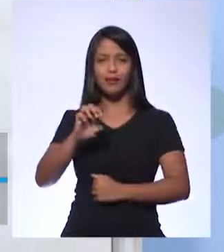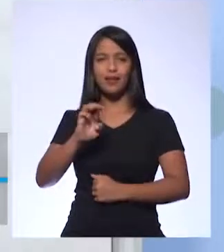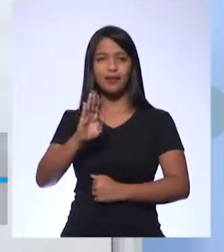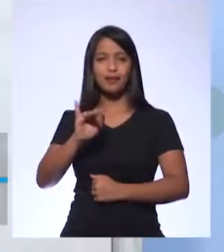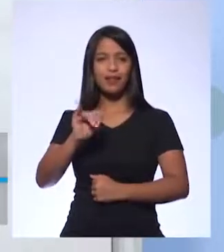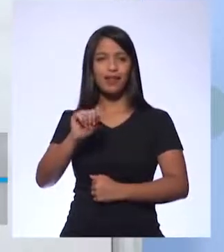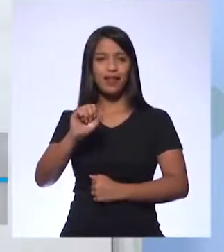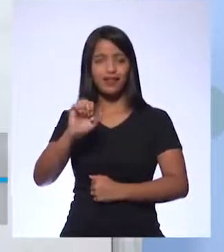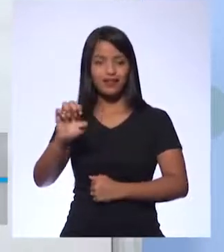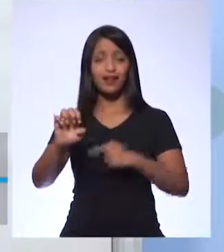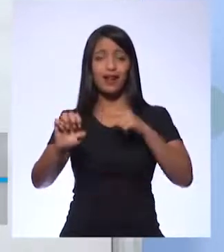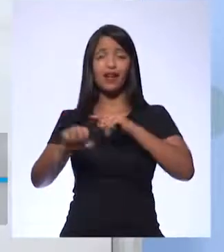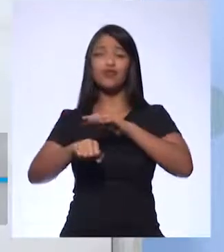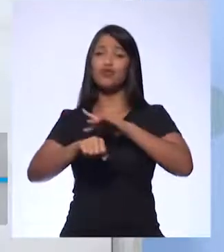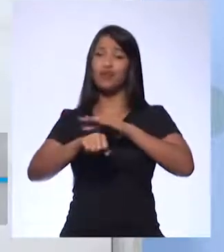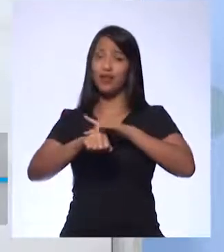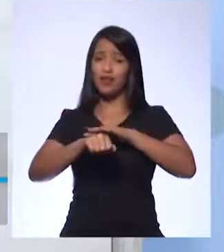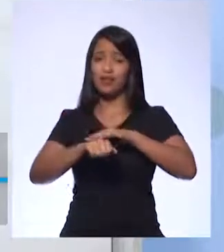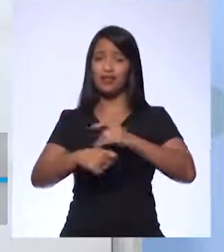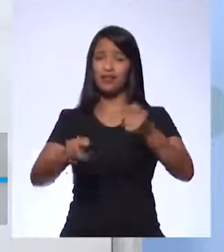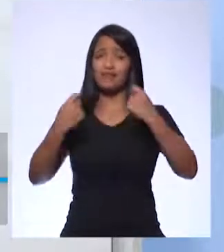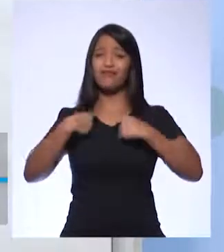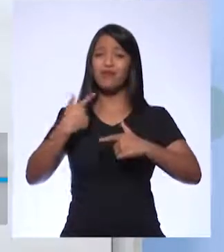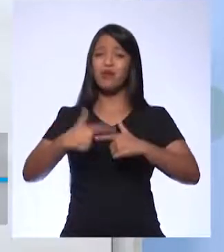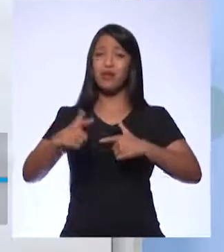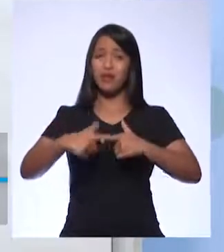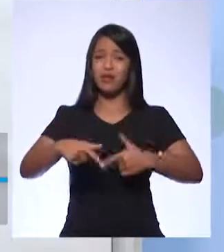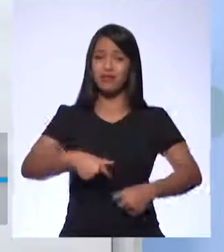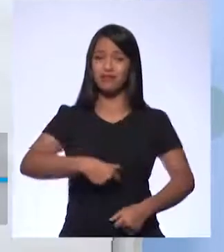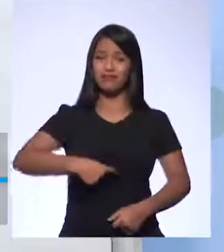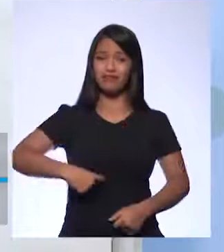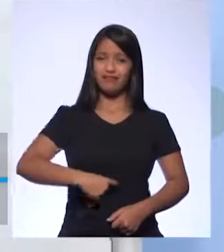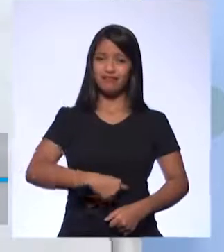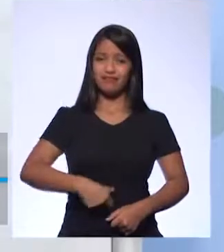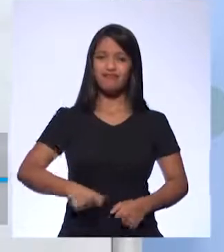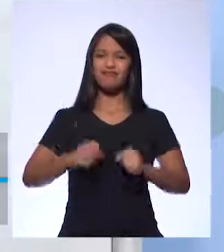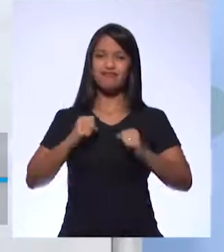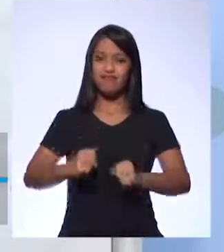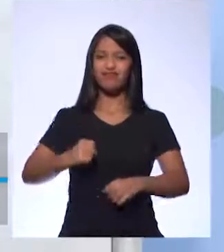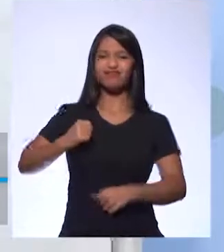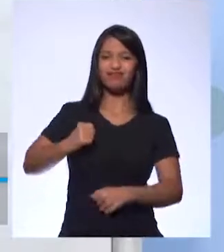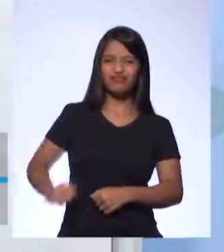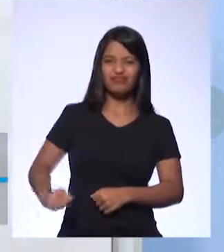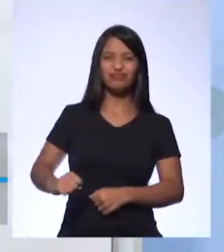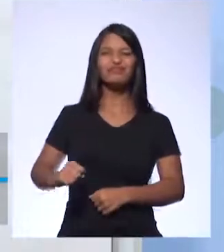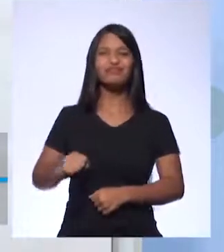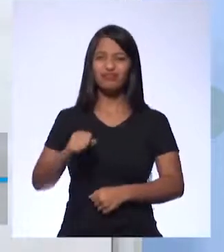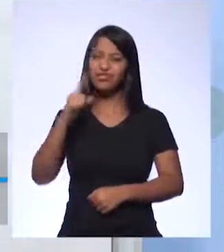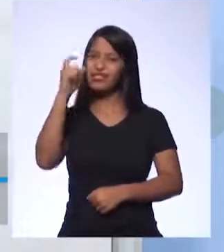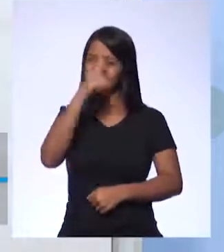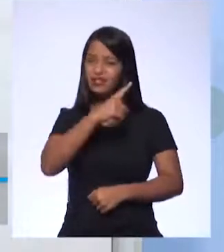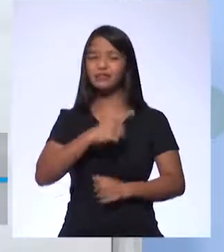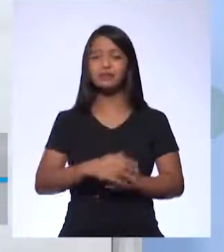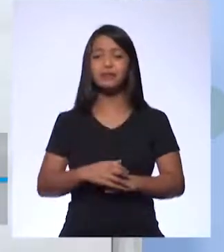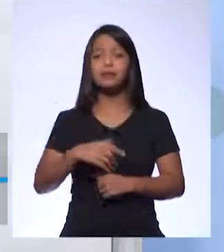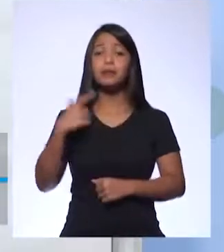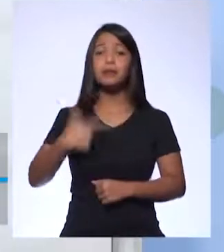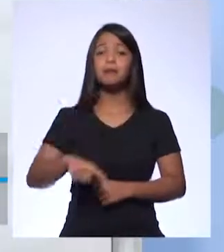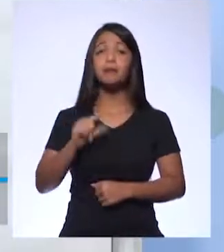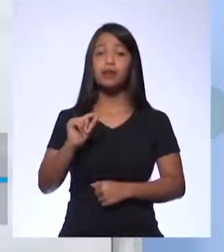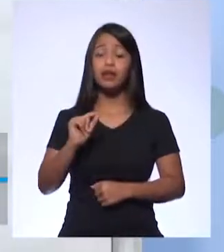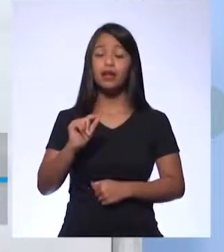seu sistema digestório, vai causar diarreia, etc. e tal, e vai deixar você muito